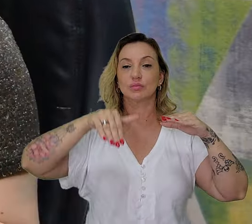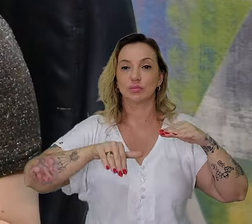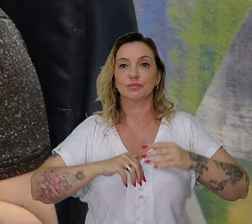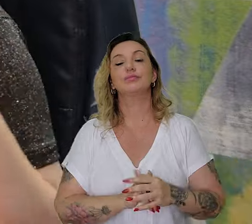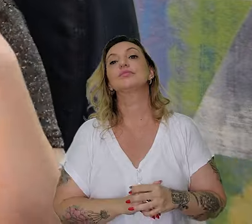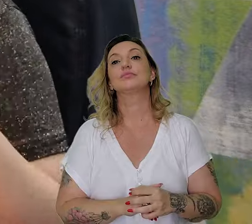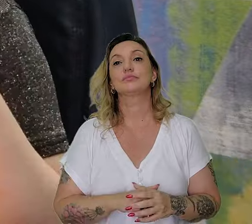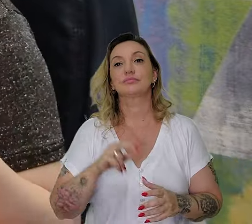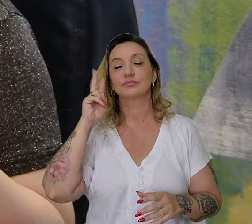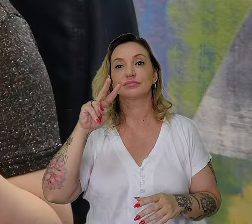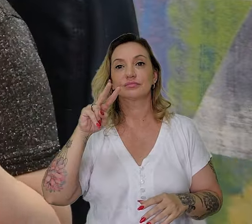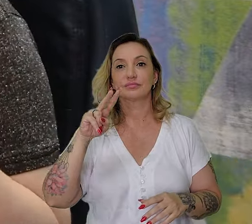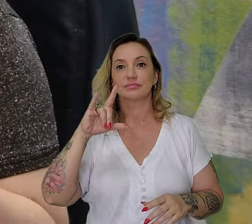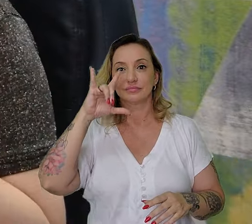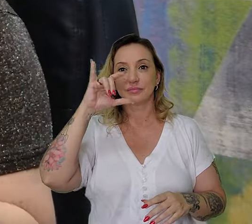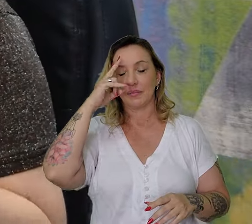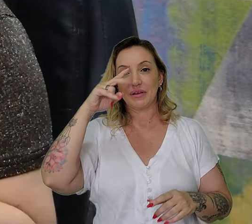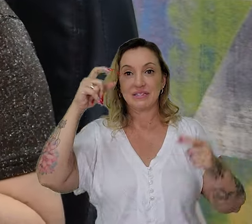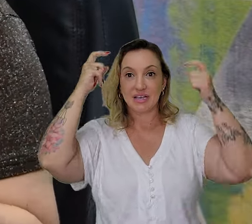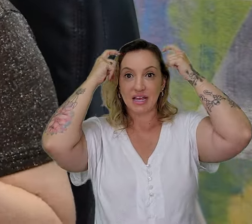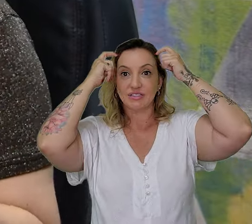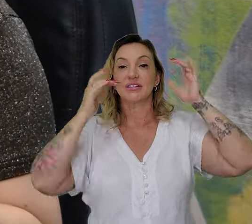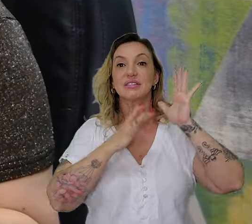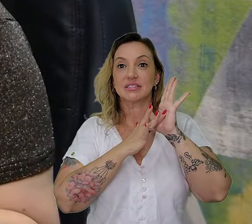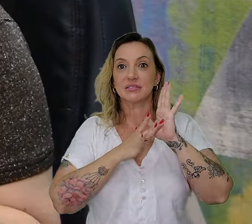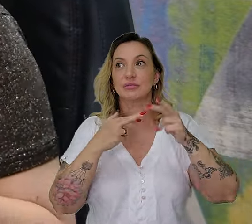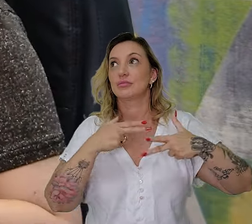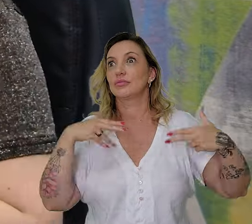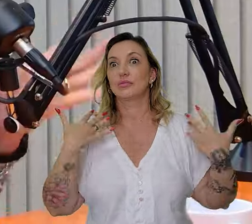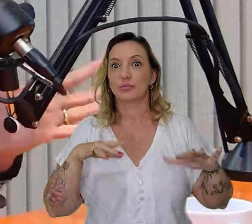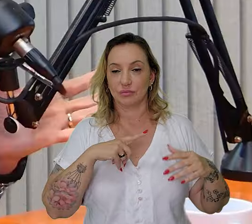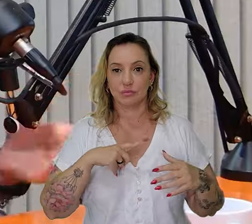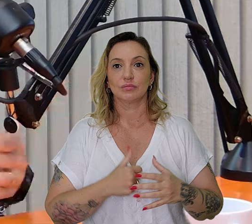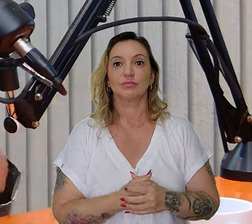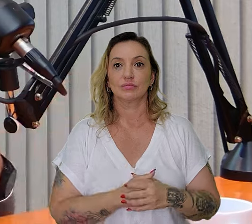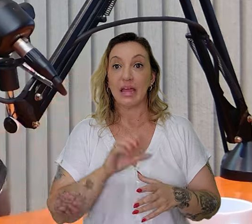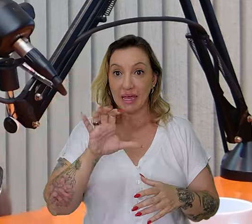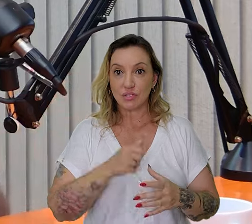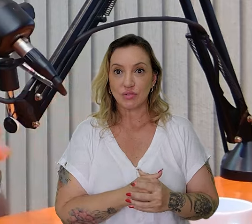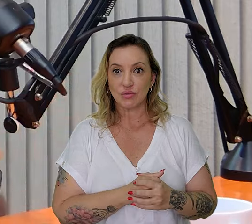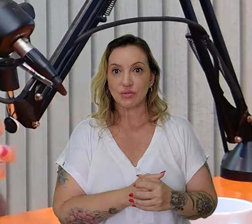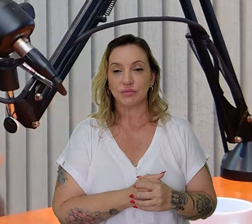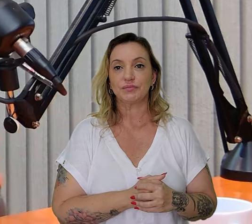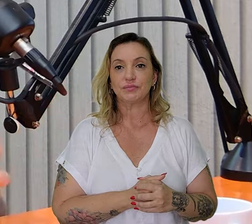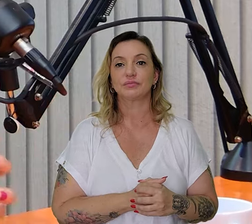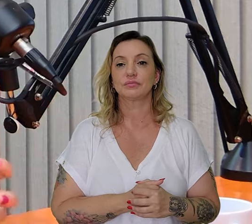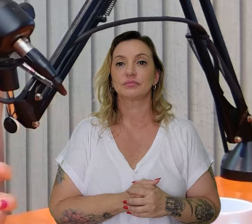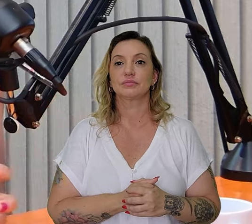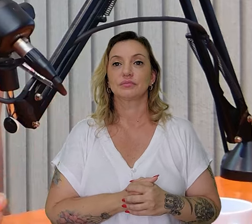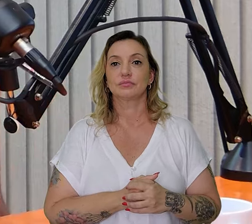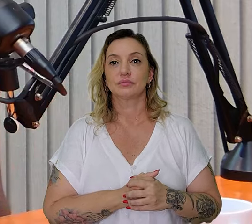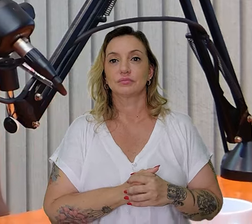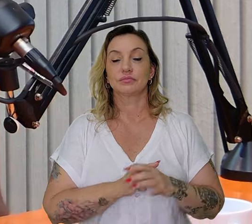tá na Disney e tem uns simuladores lá né tem muitos é é isso mas e na verdade essa indústria de